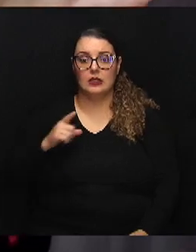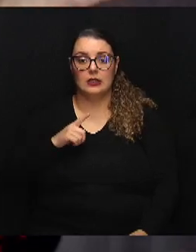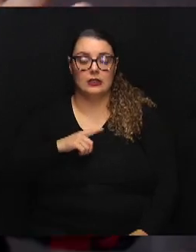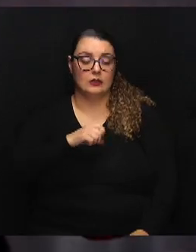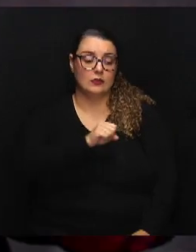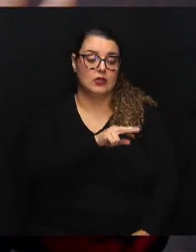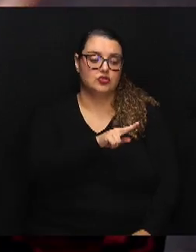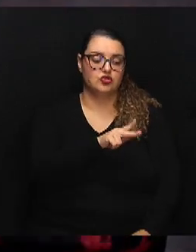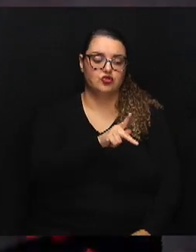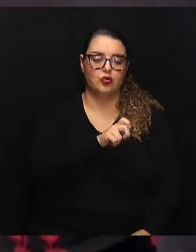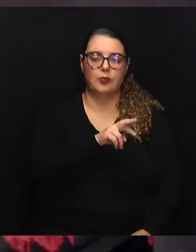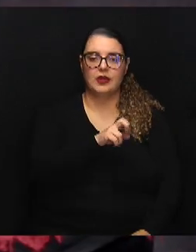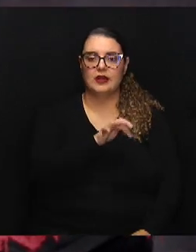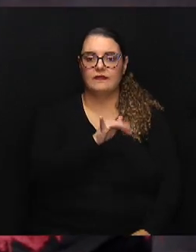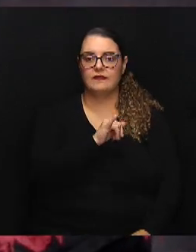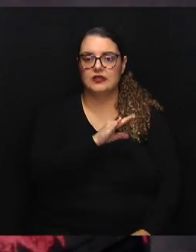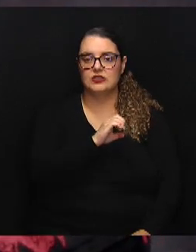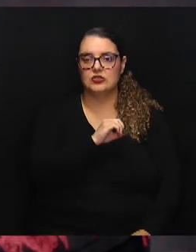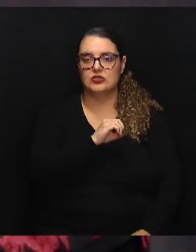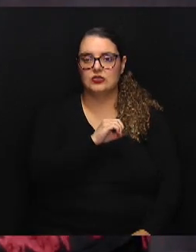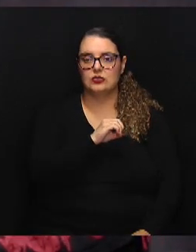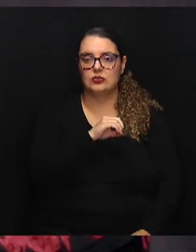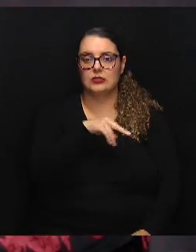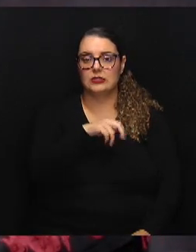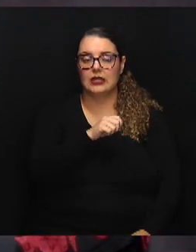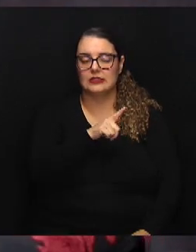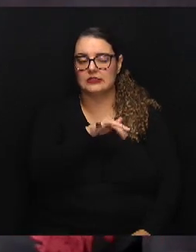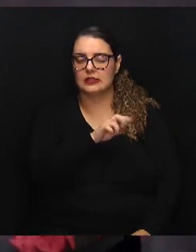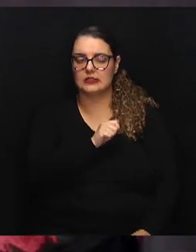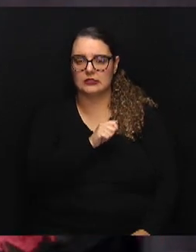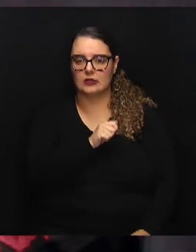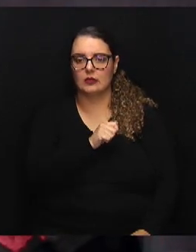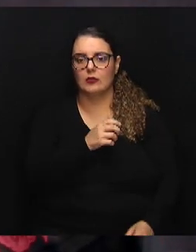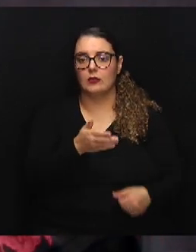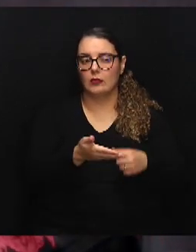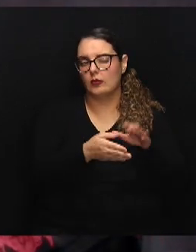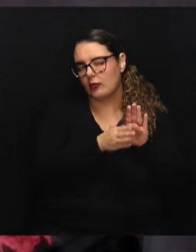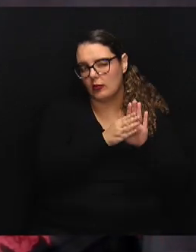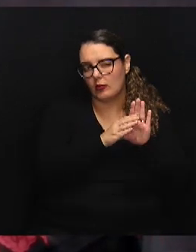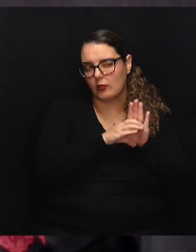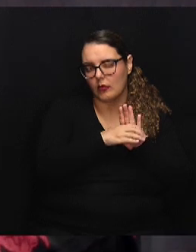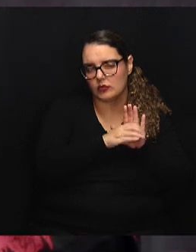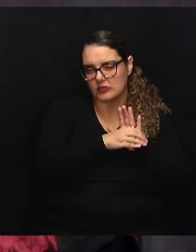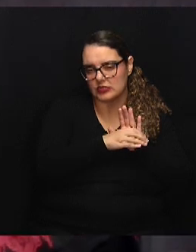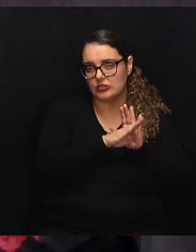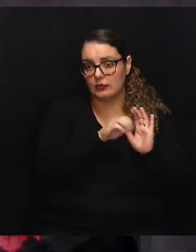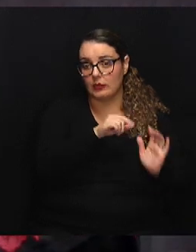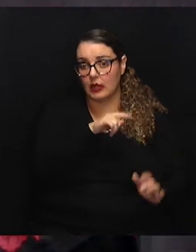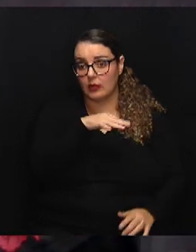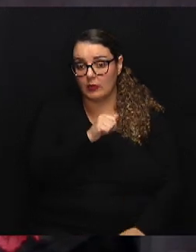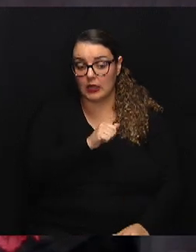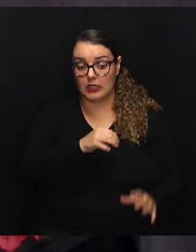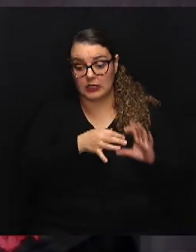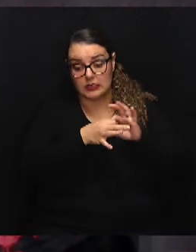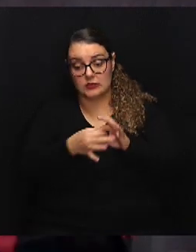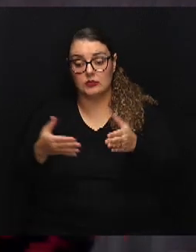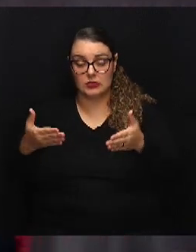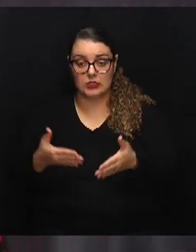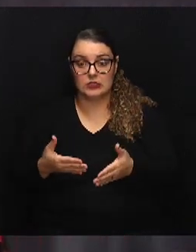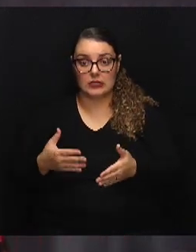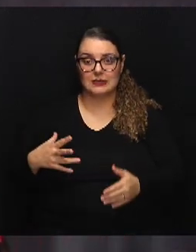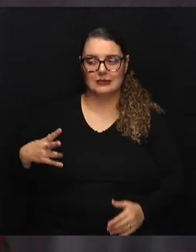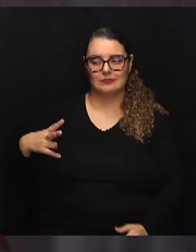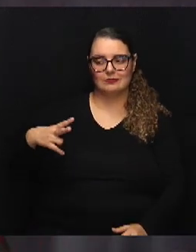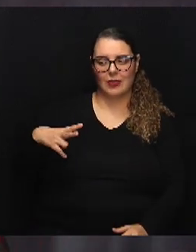isso estou indo um pouco dentro do conceito de Bauman, tá? Então, quando eu trago para o contexto atual, essa questão da individualidade, acho